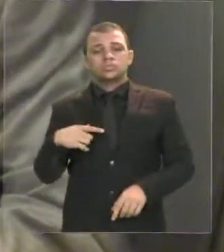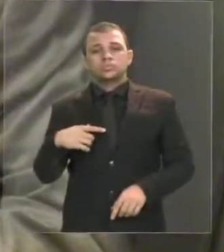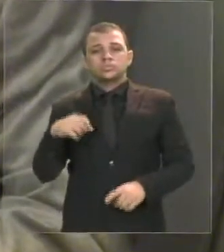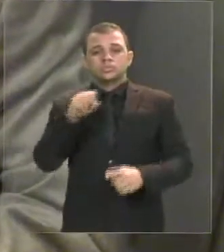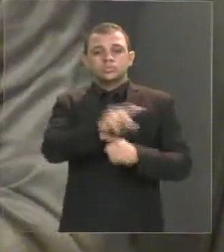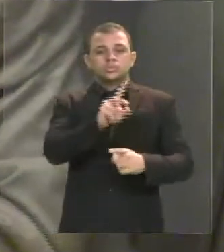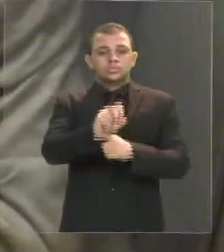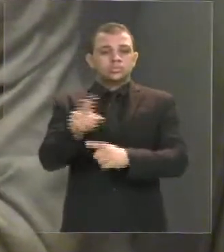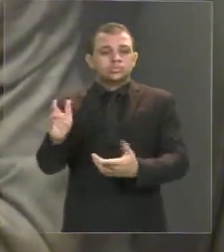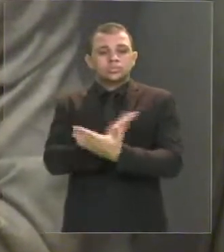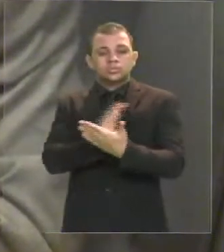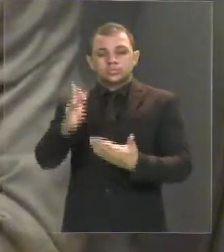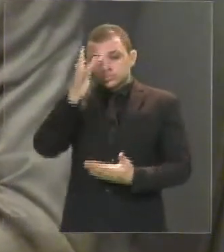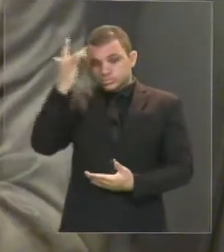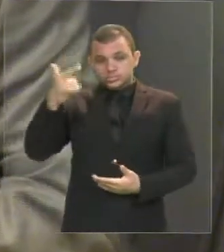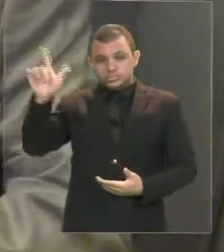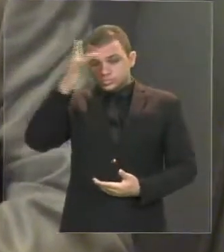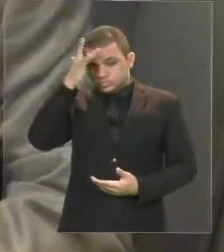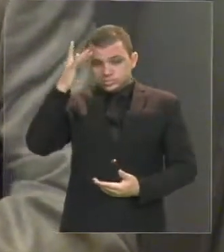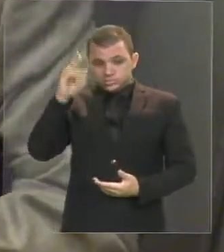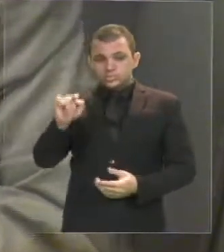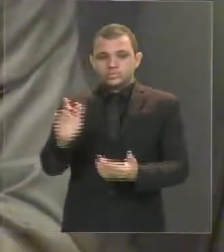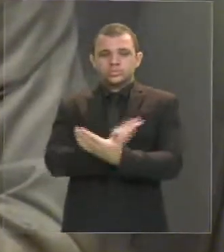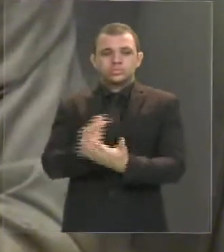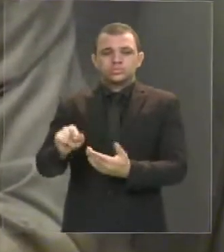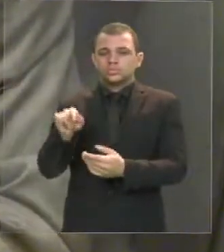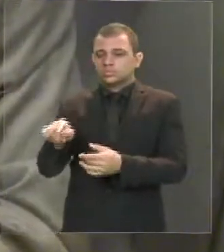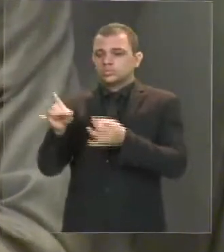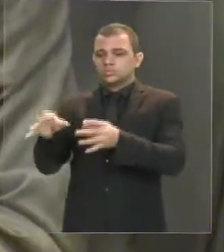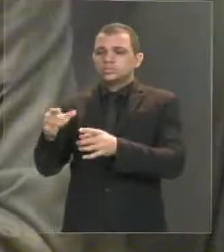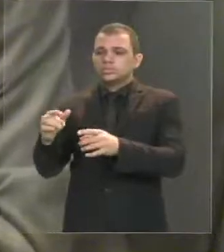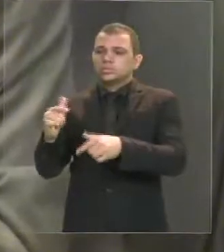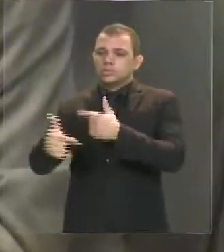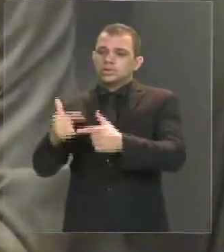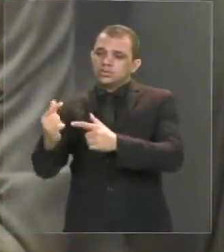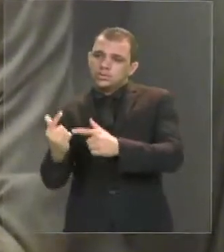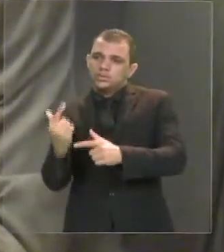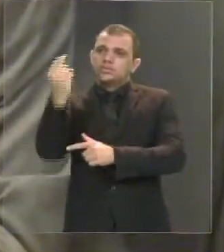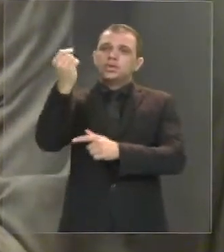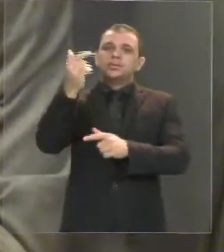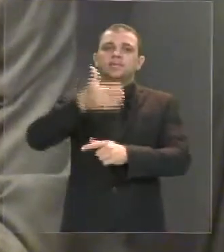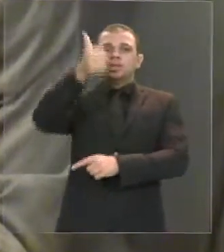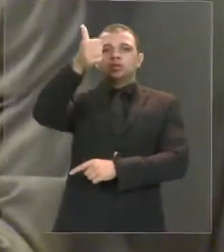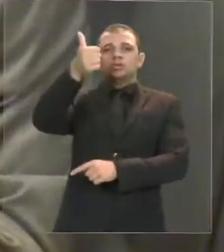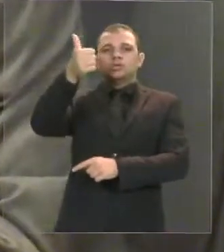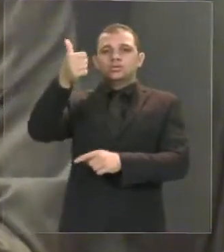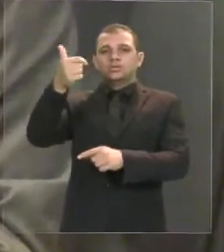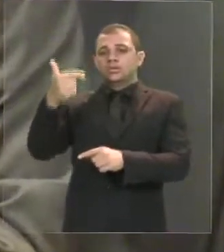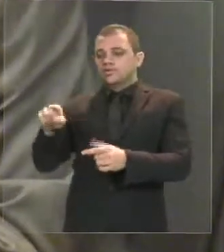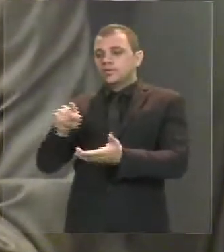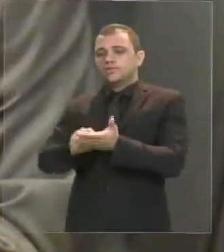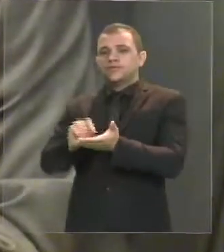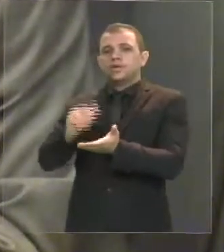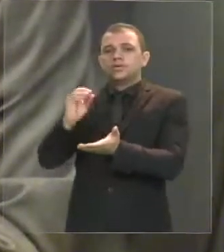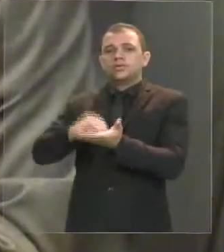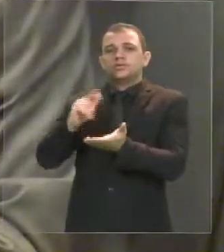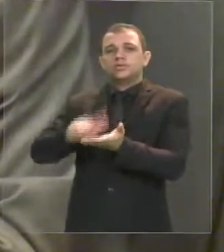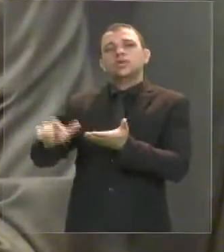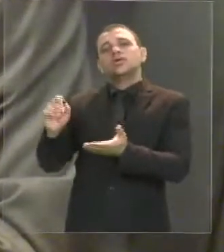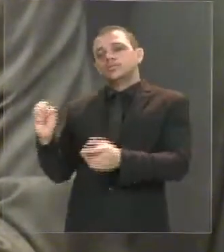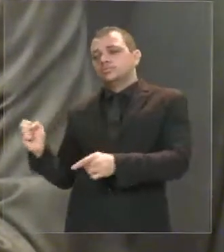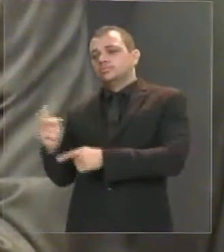que vão ocupar aquelas vagas já deixadas porque ascenderam profissionalmente. E, nesse sentido, claro, a promoção ela é